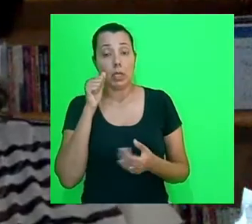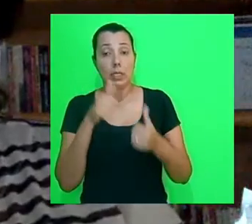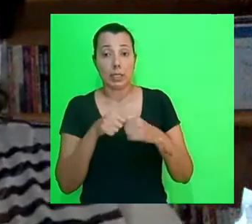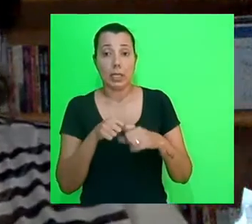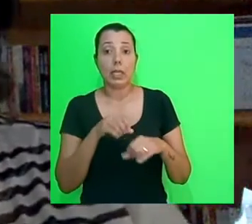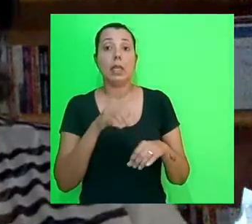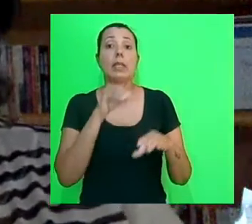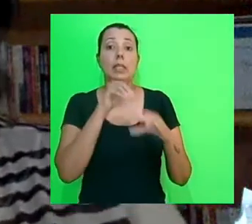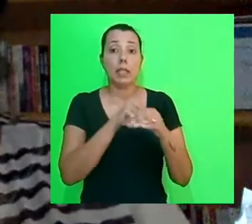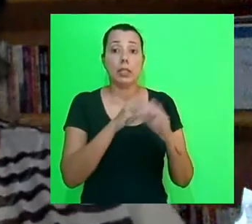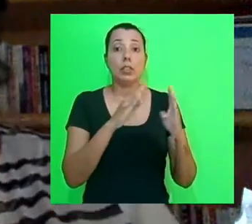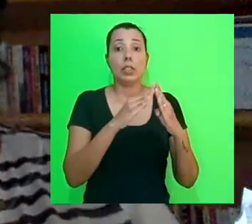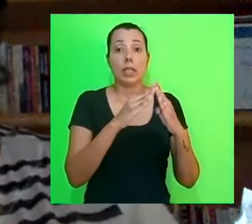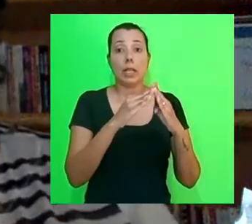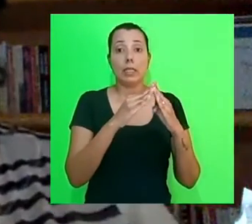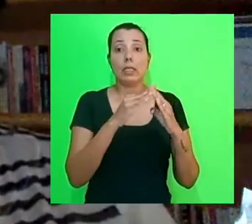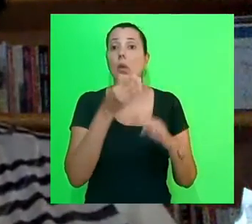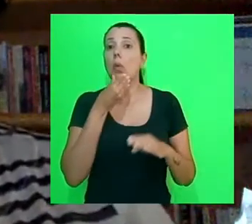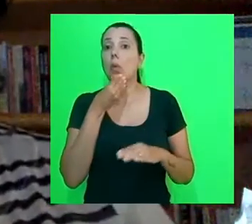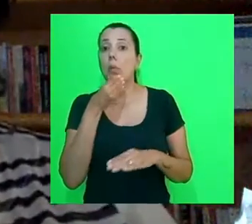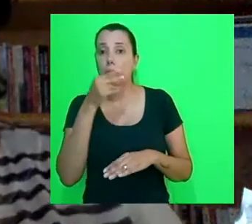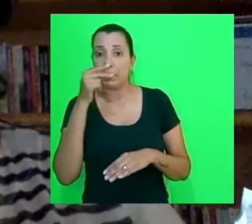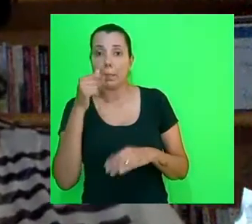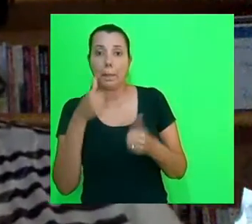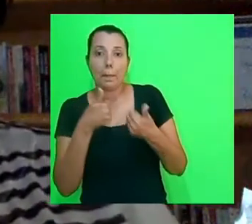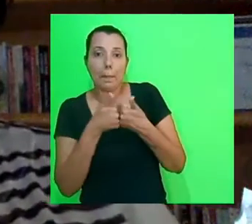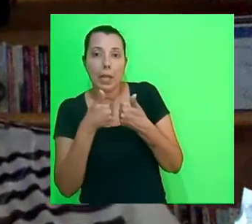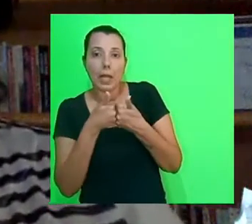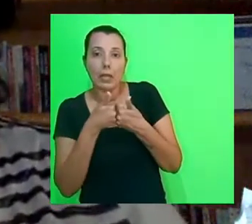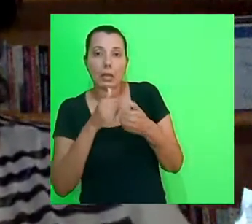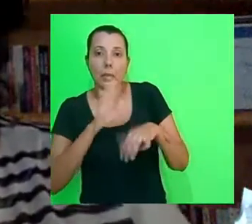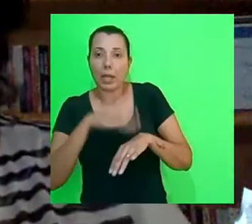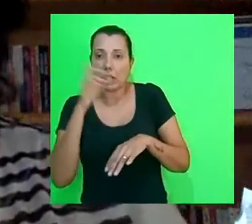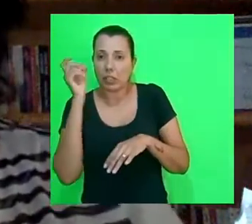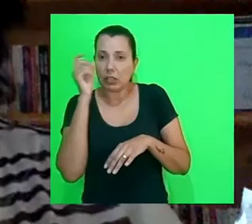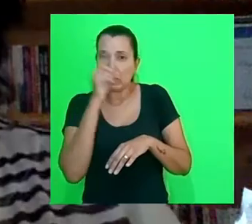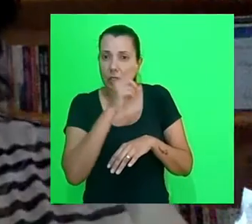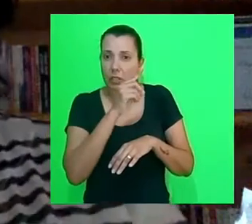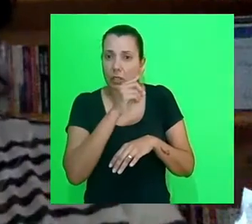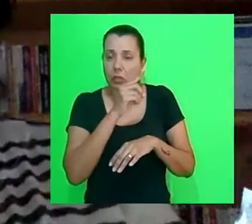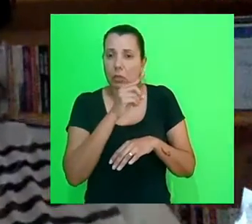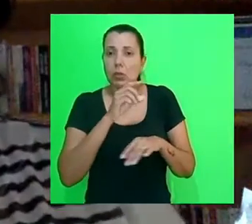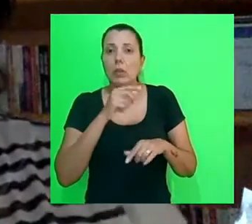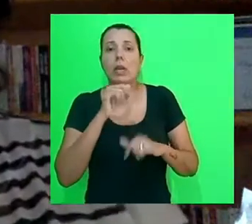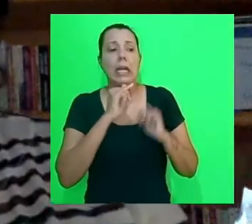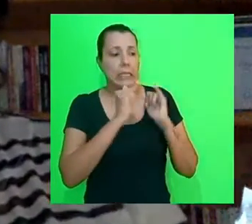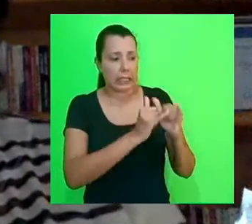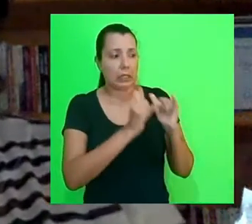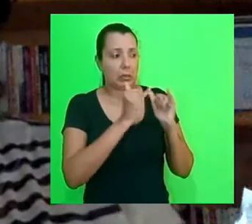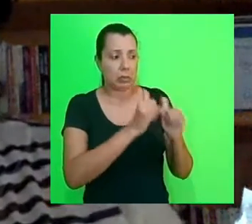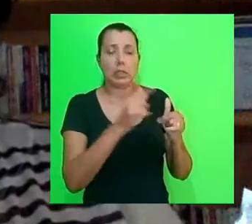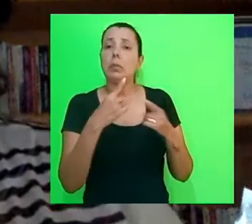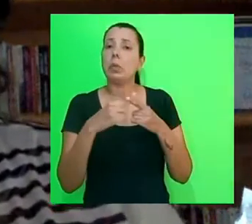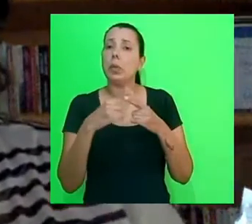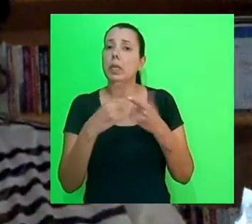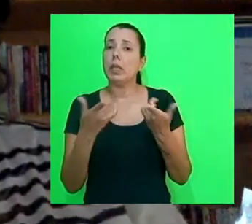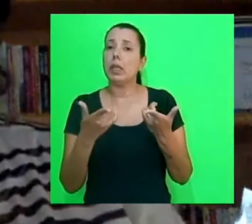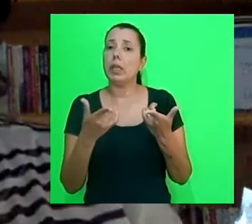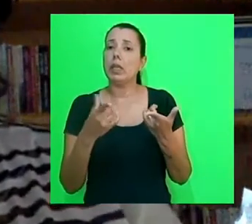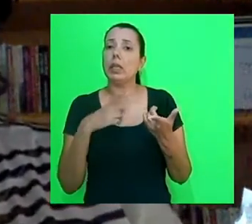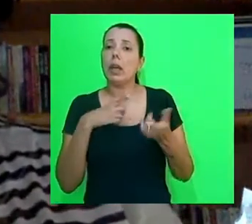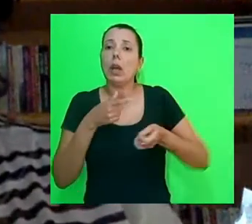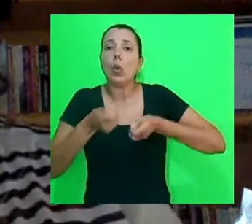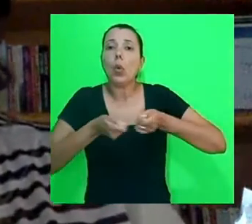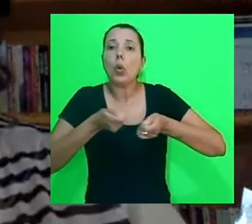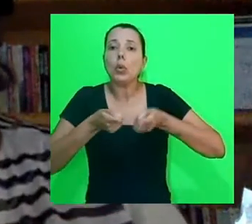mas isso não pode impedir que a denúncia seja feita. Nós temos convicção de que a denúncia é o